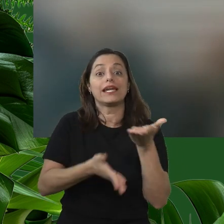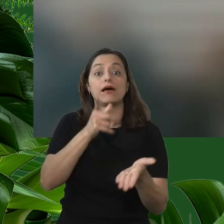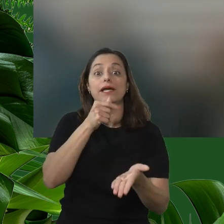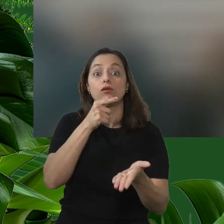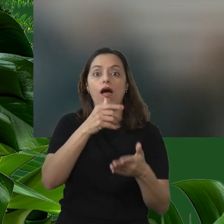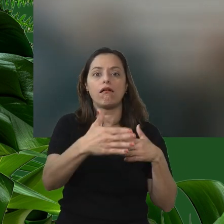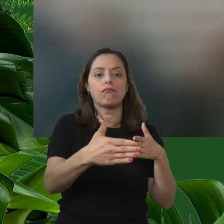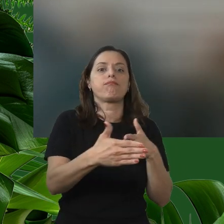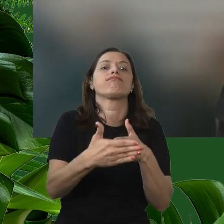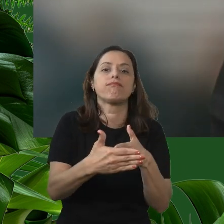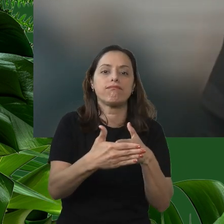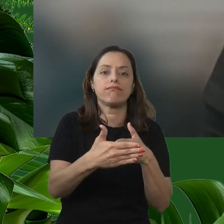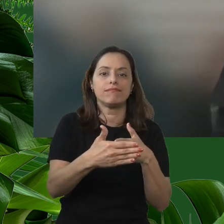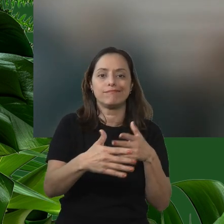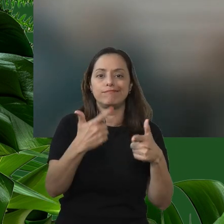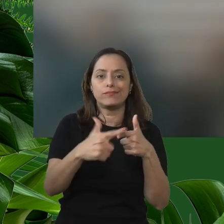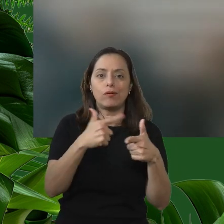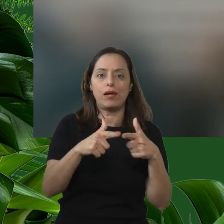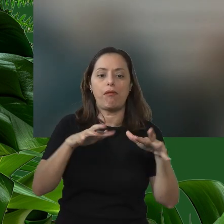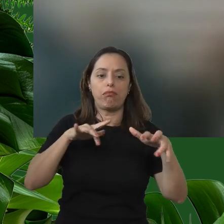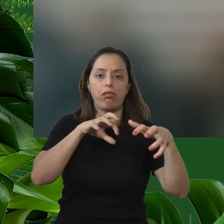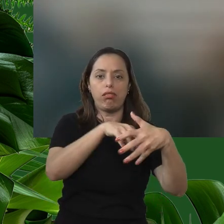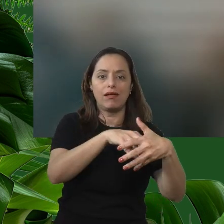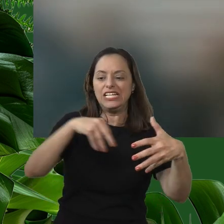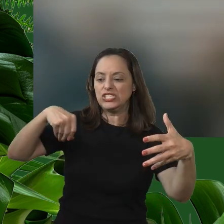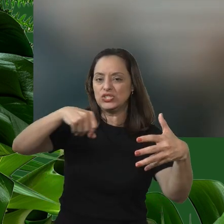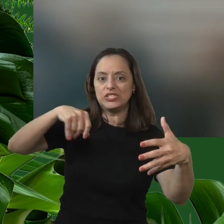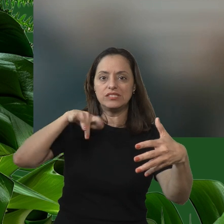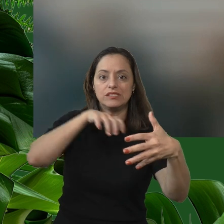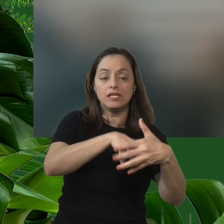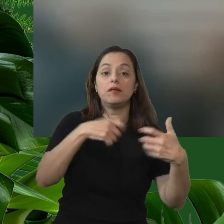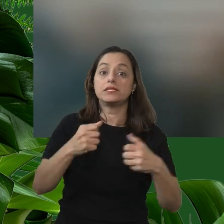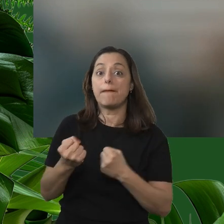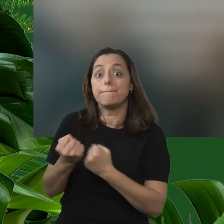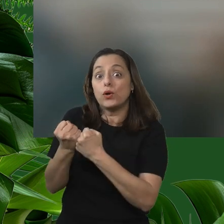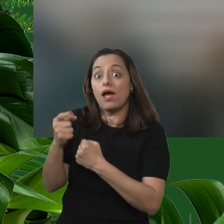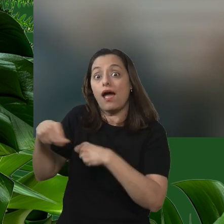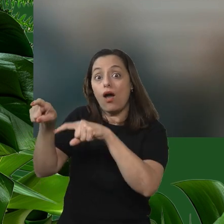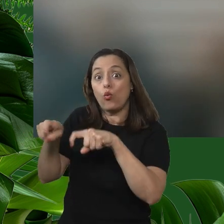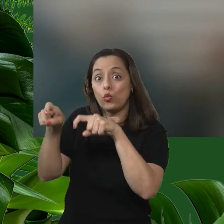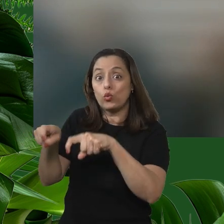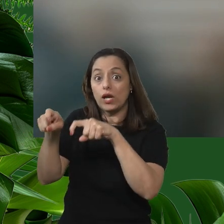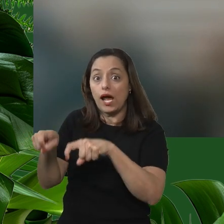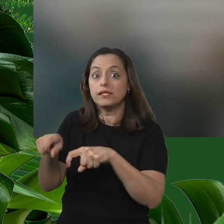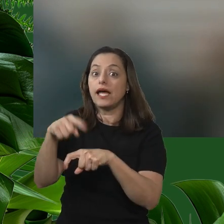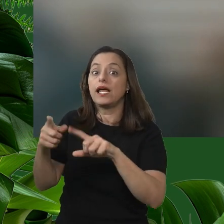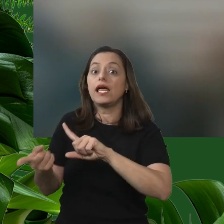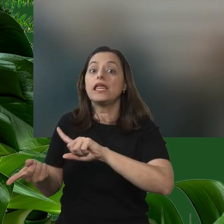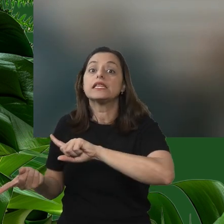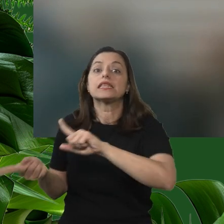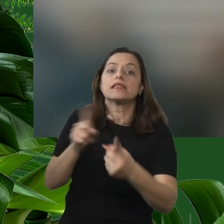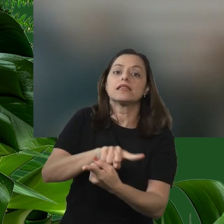o nosso trabalho nessas regiões que tem muita agricultura é tentar apoiar os produtores rurais para que eles façam uma transição para um